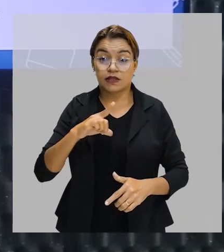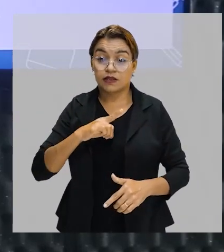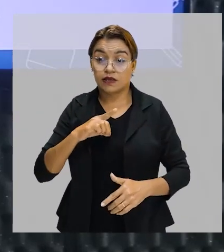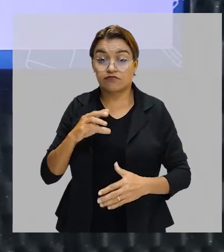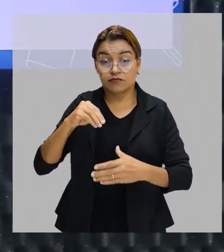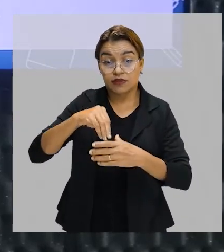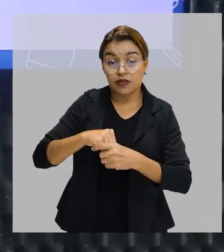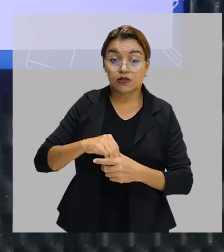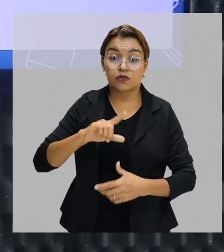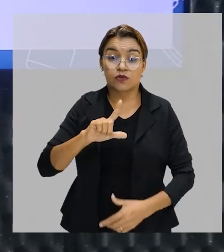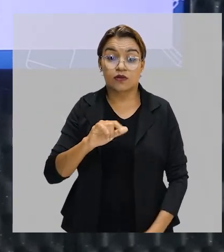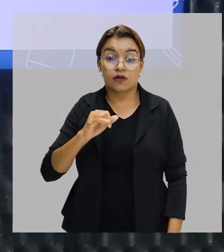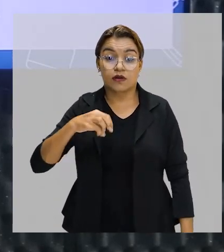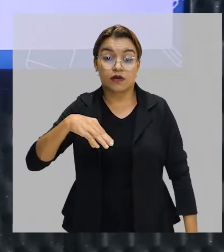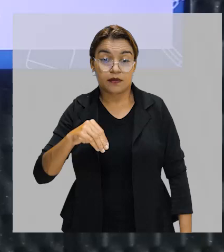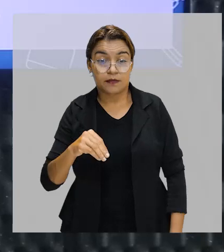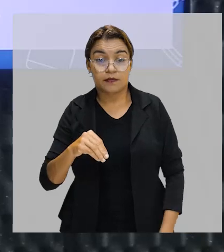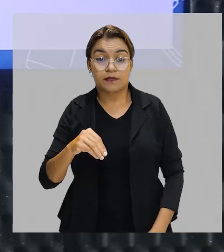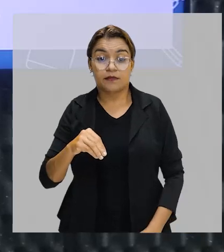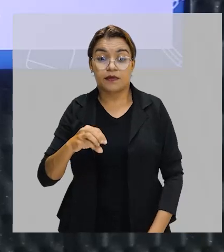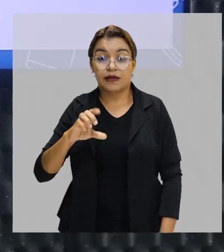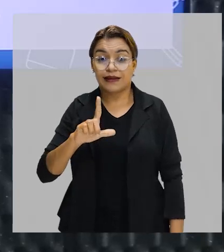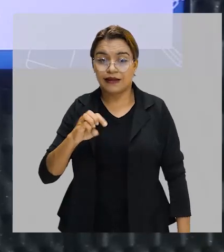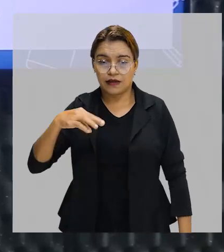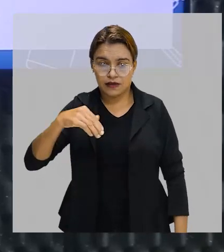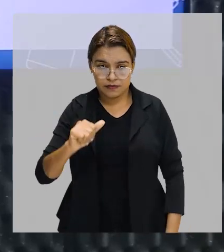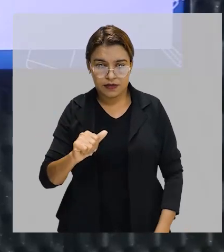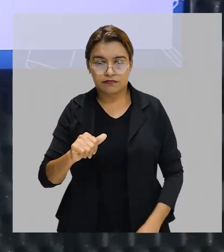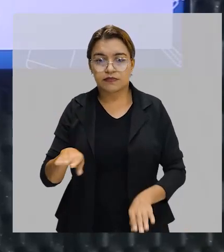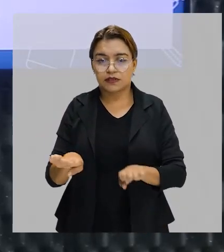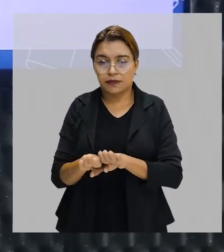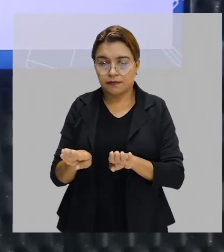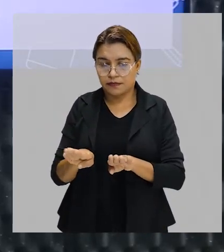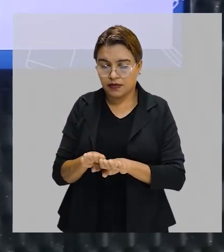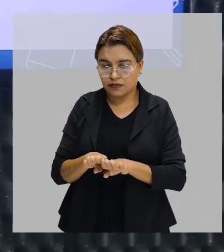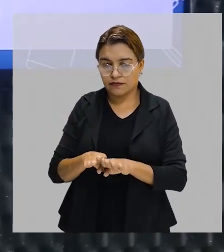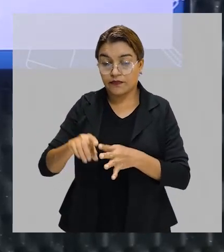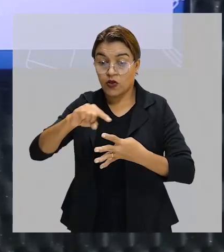Barreto, é o número 4. Dessas